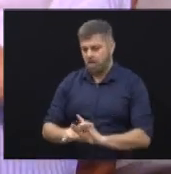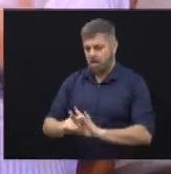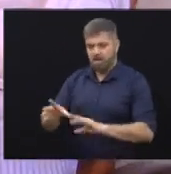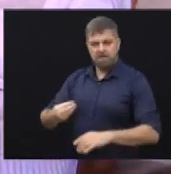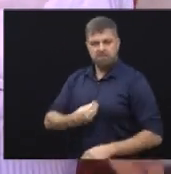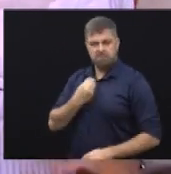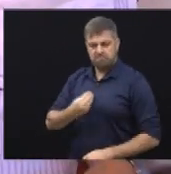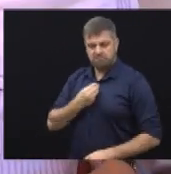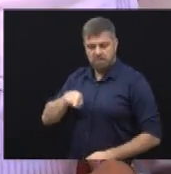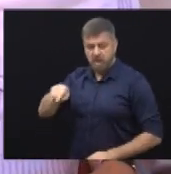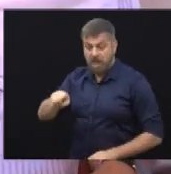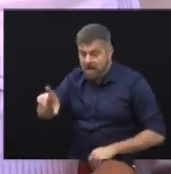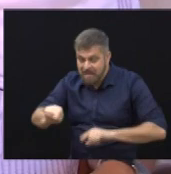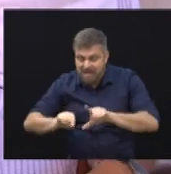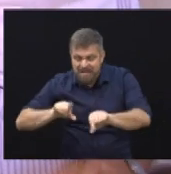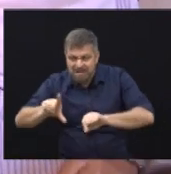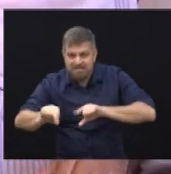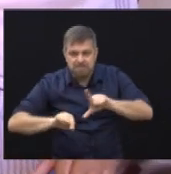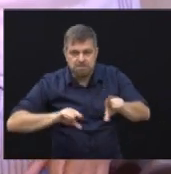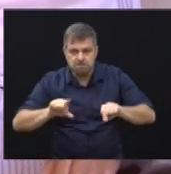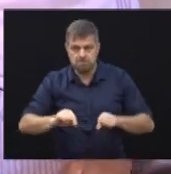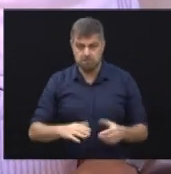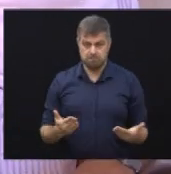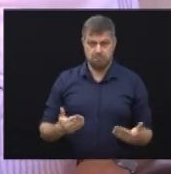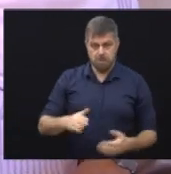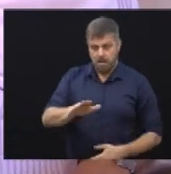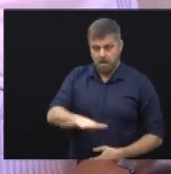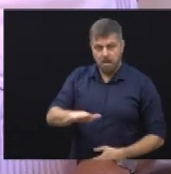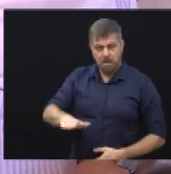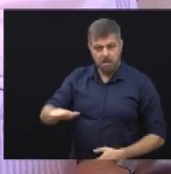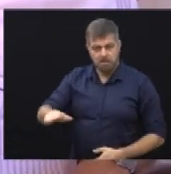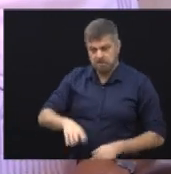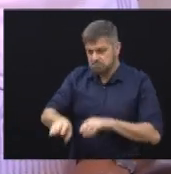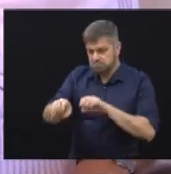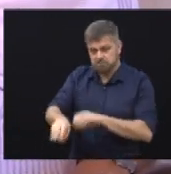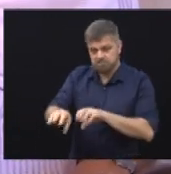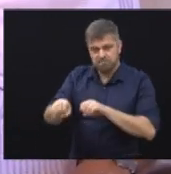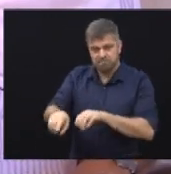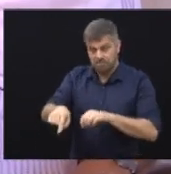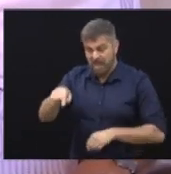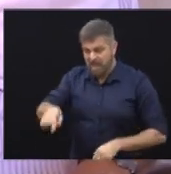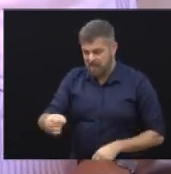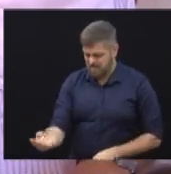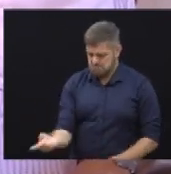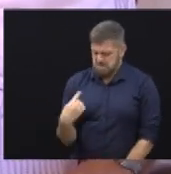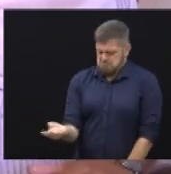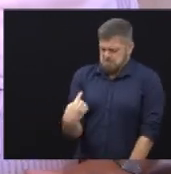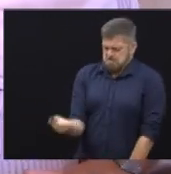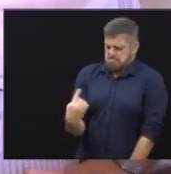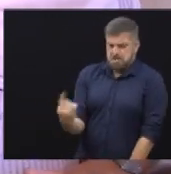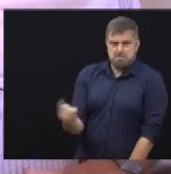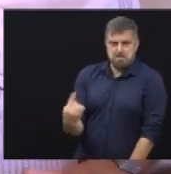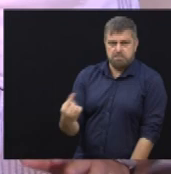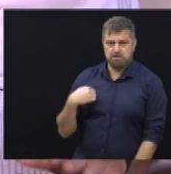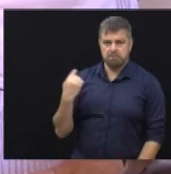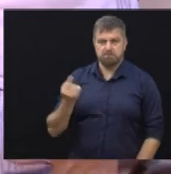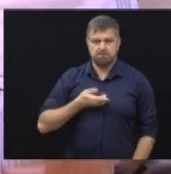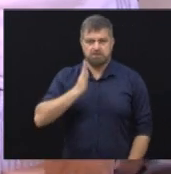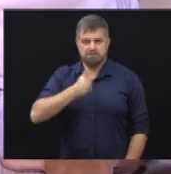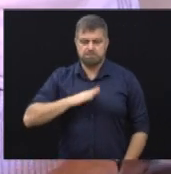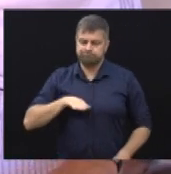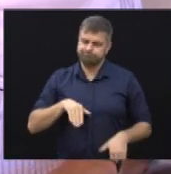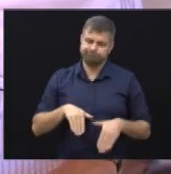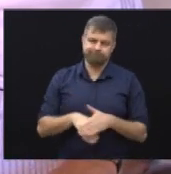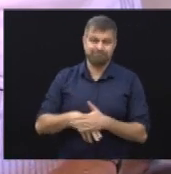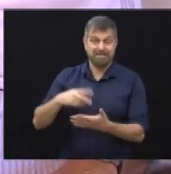vai assistir determinada coisa. Então, quando essa criança ela é educada nesse sentido de é ela quem decide tudo, nós já